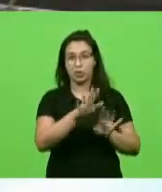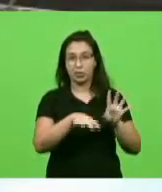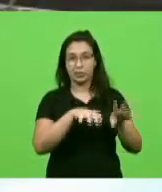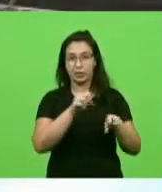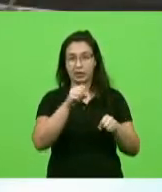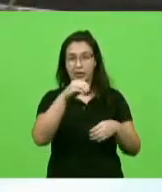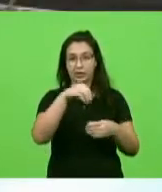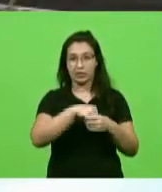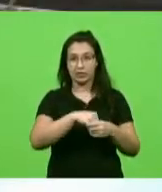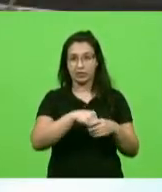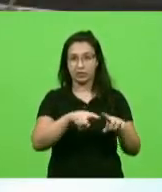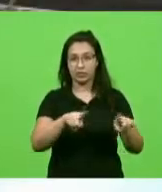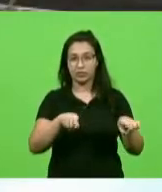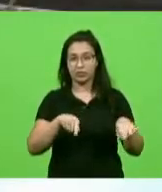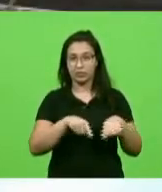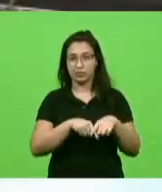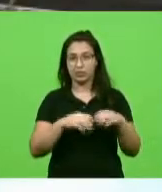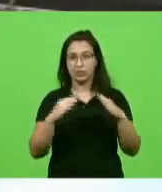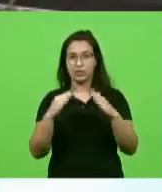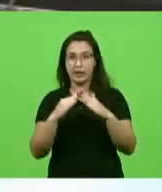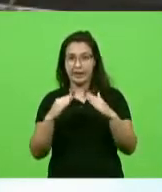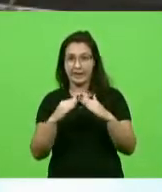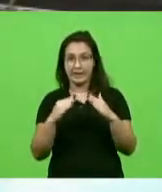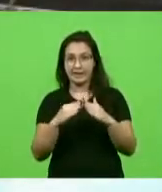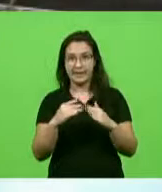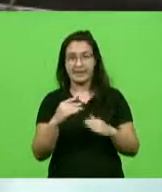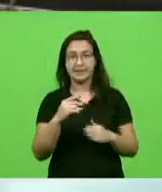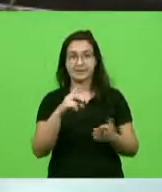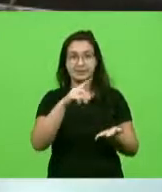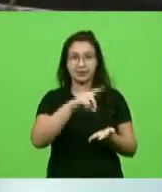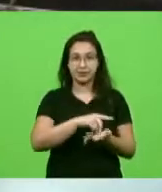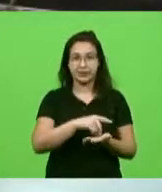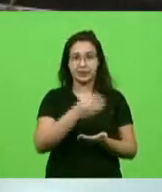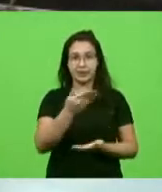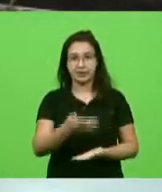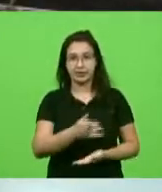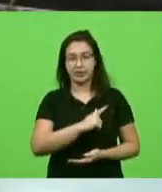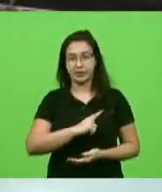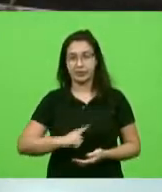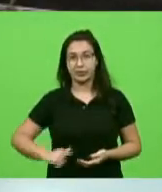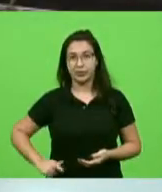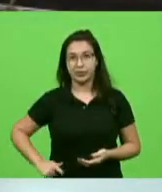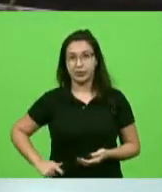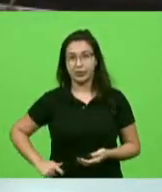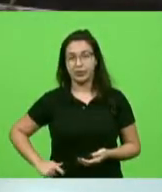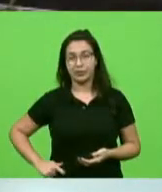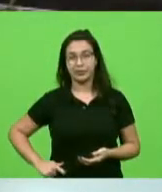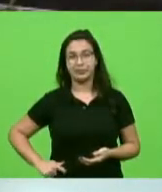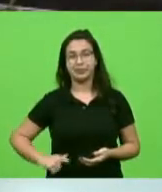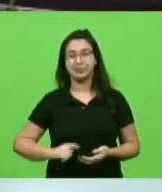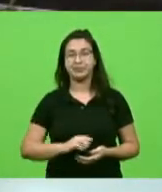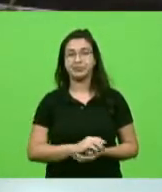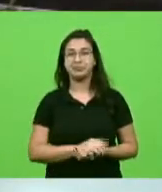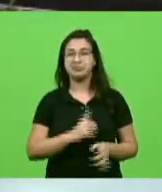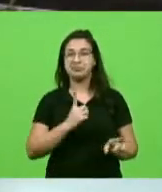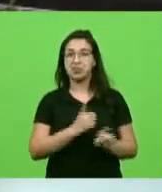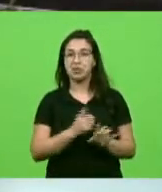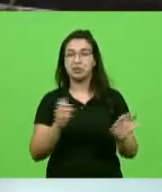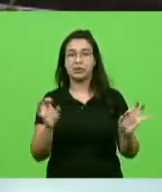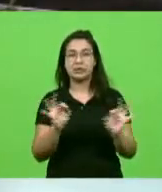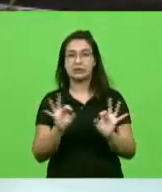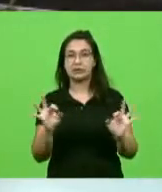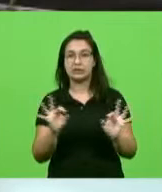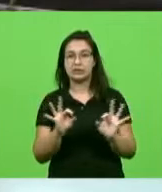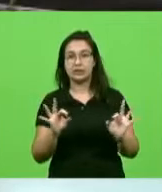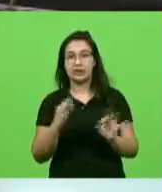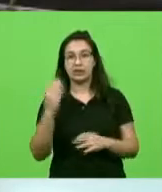no gabinete e na residência oficial do mandatário de Santa Catarina, não foram encontrados